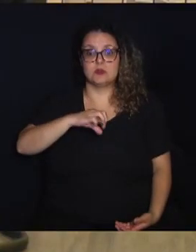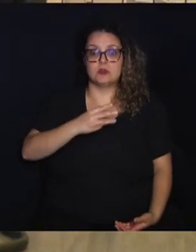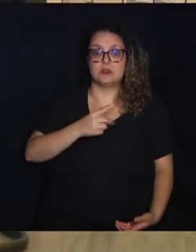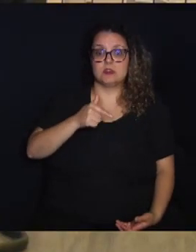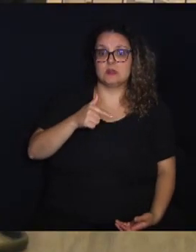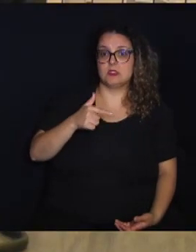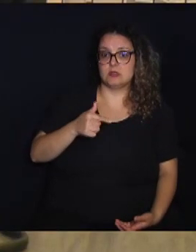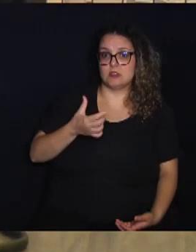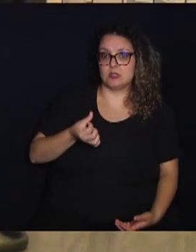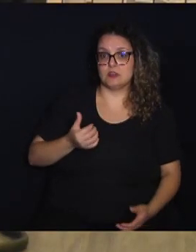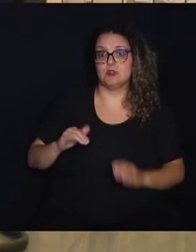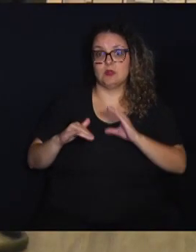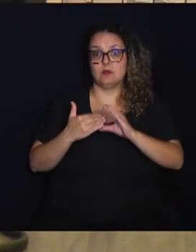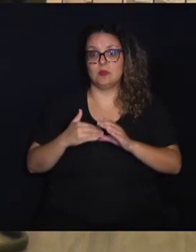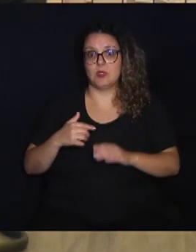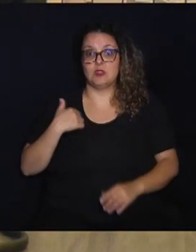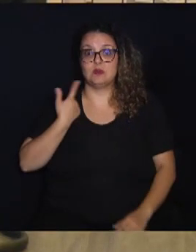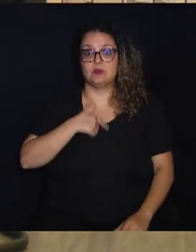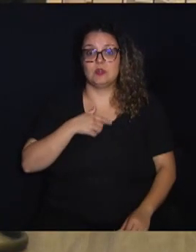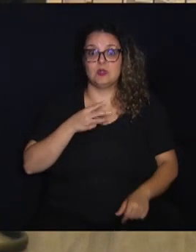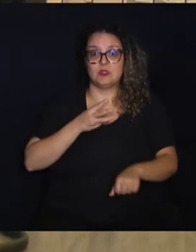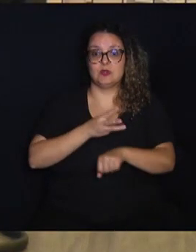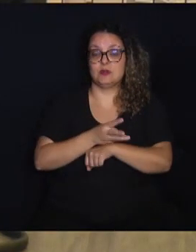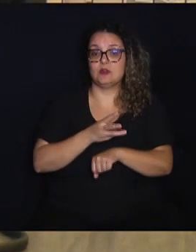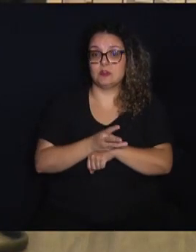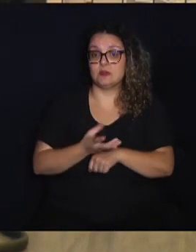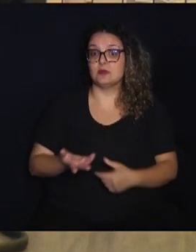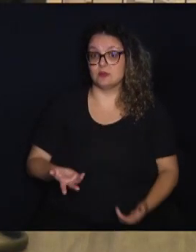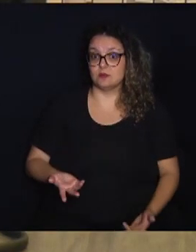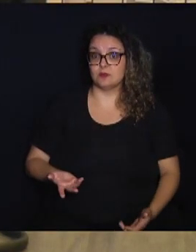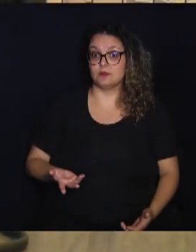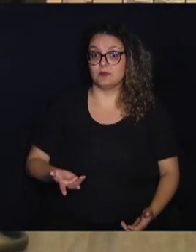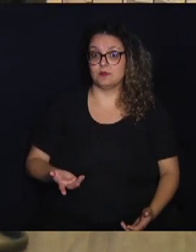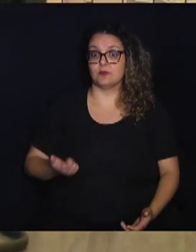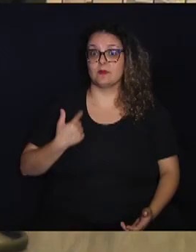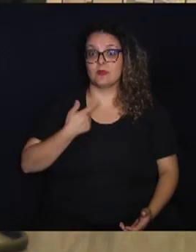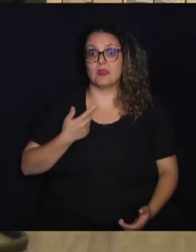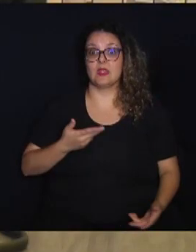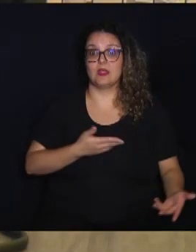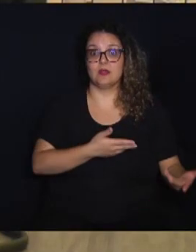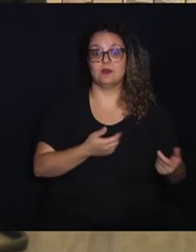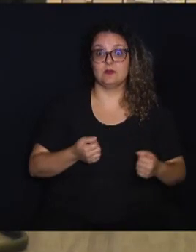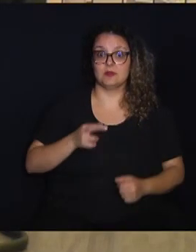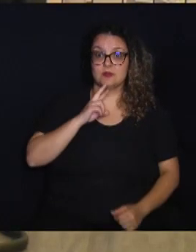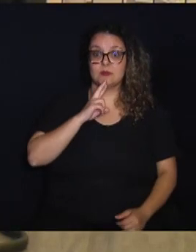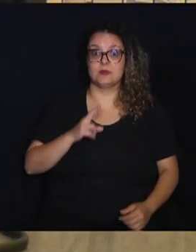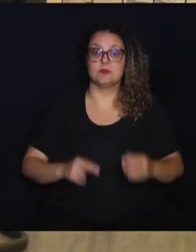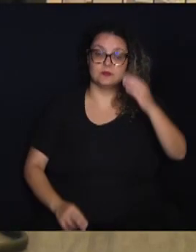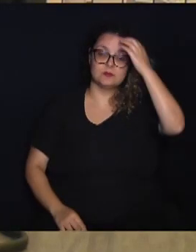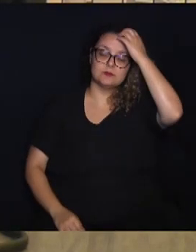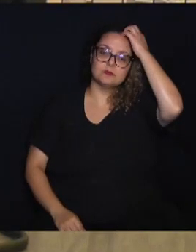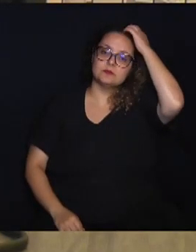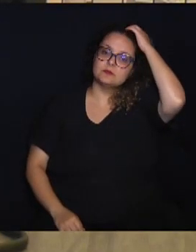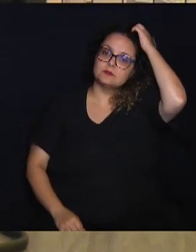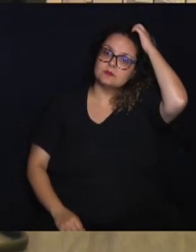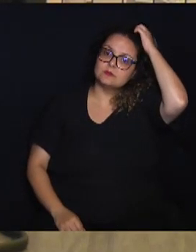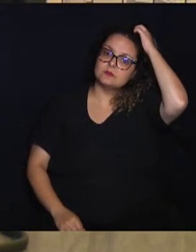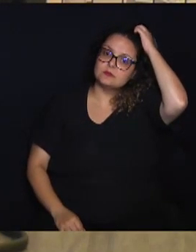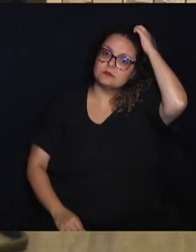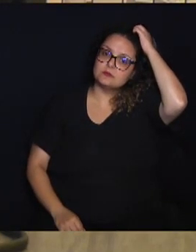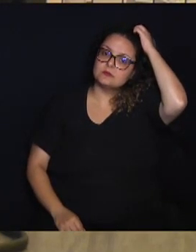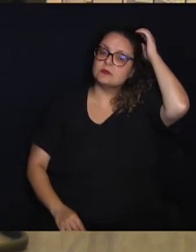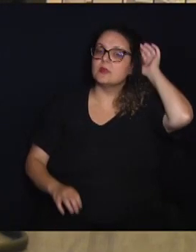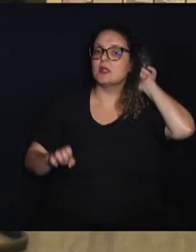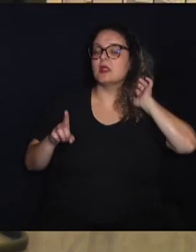19978293776, mande o seu recadinho aqui pra gente, a sua pergunta, e aqui os nossos convidados vão responder. Quem mandou também foi a